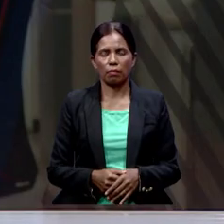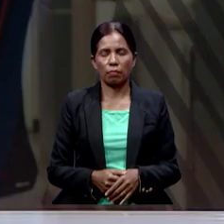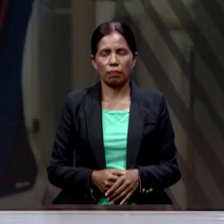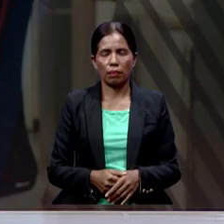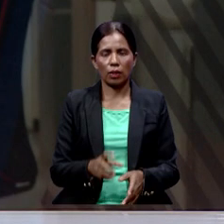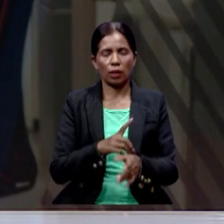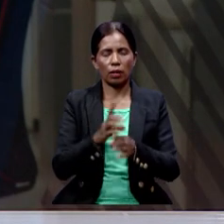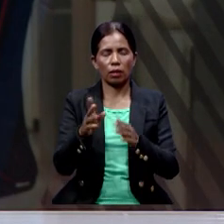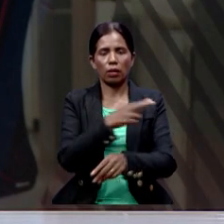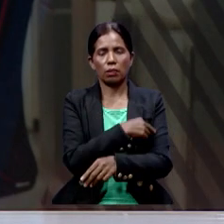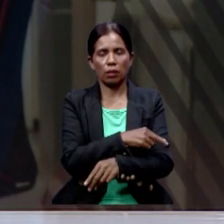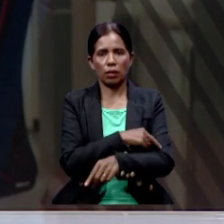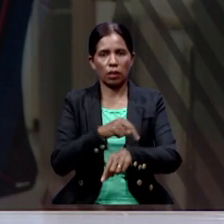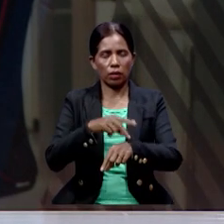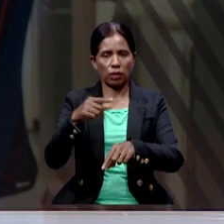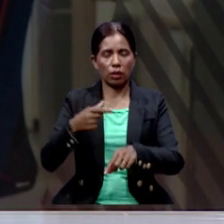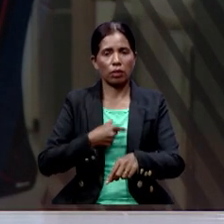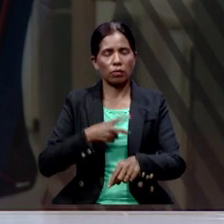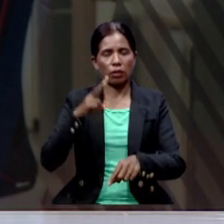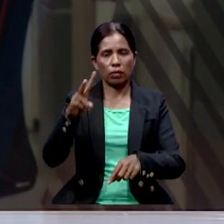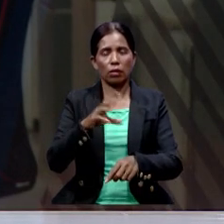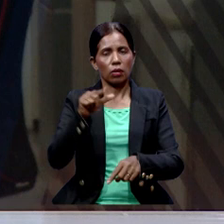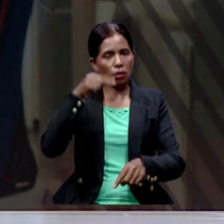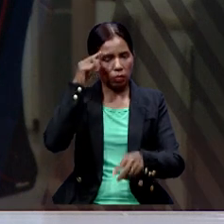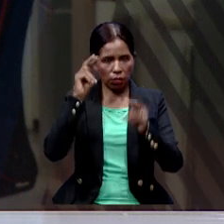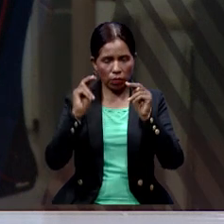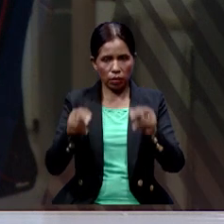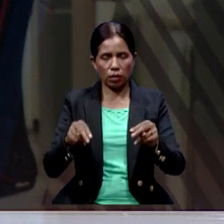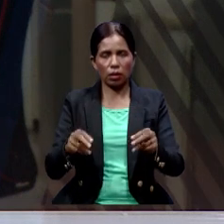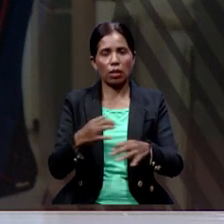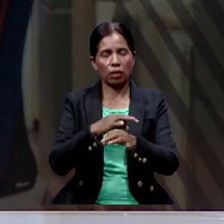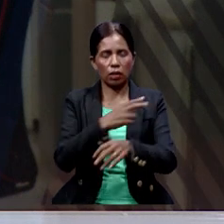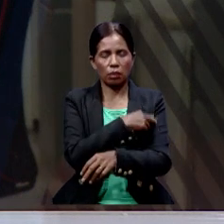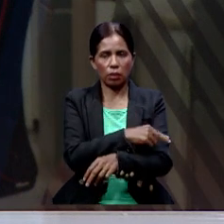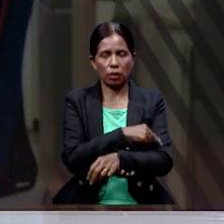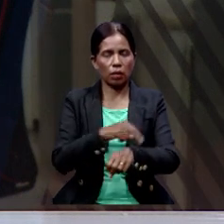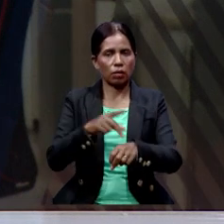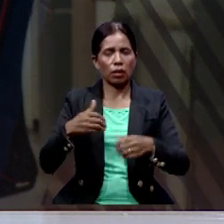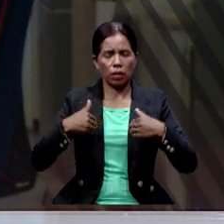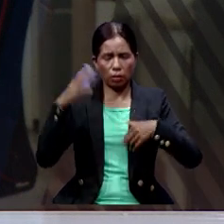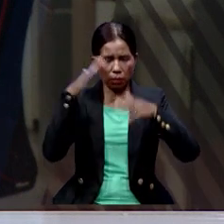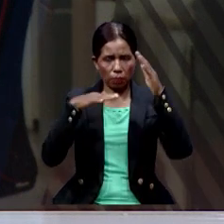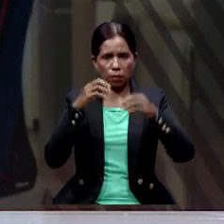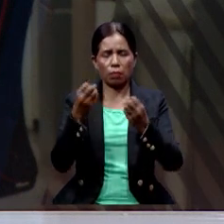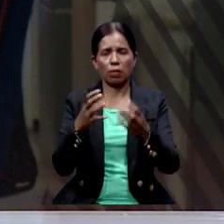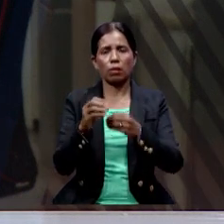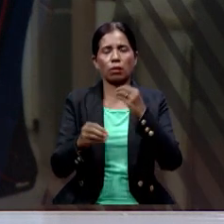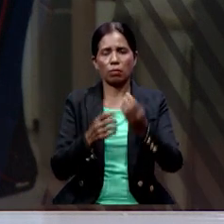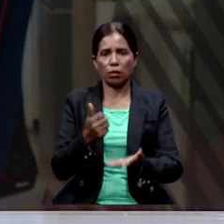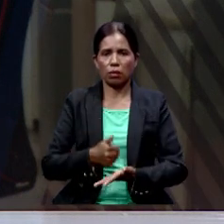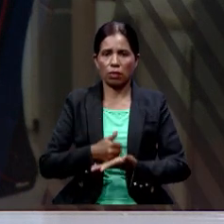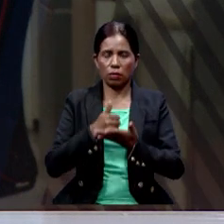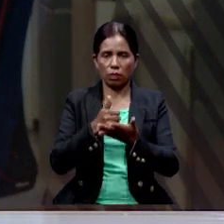Diretor Clínico do Hospital Nacional Guido Valadares declara que o governo precisa de Hospital Nacional, também há problema para com o atendimento.